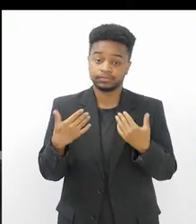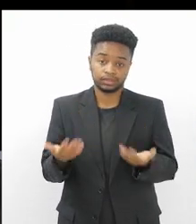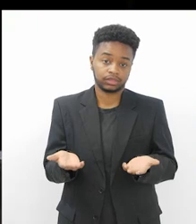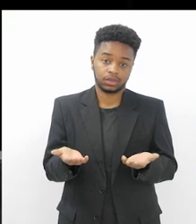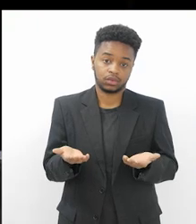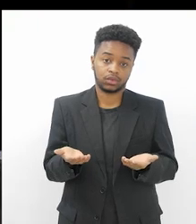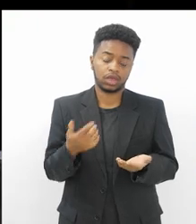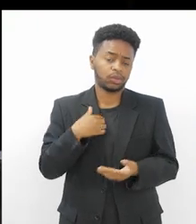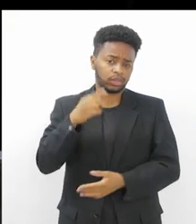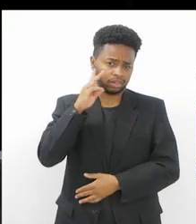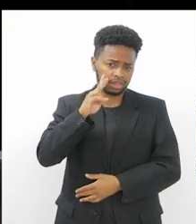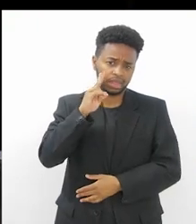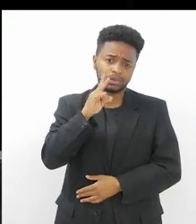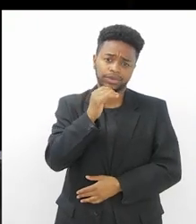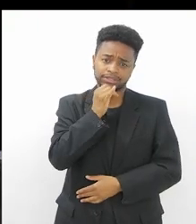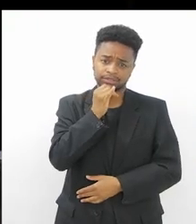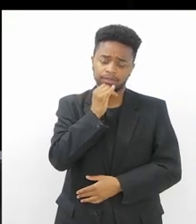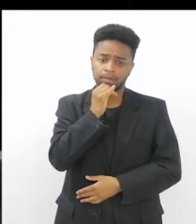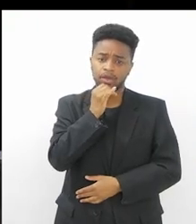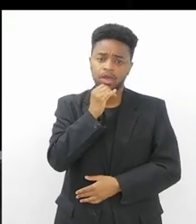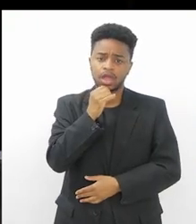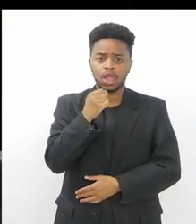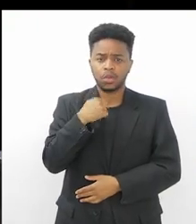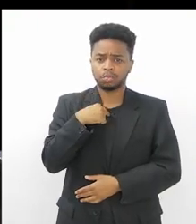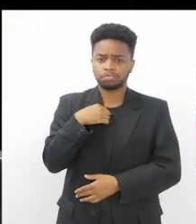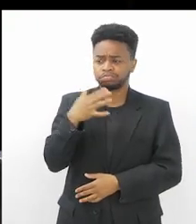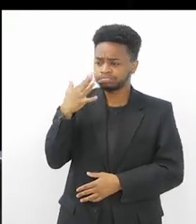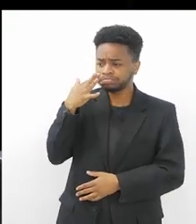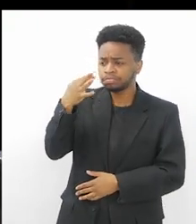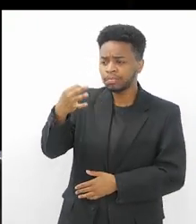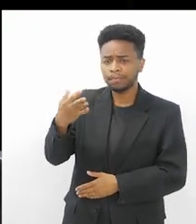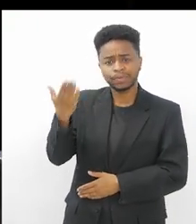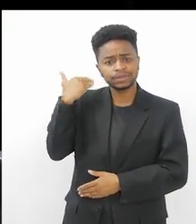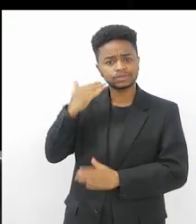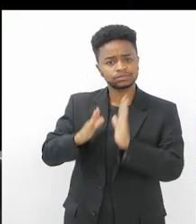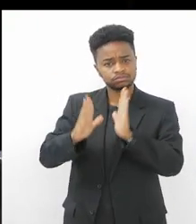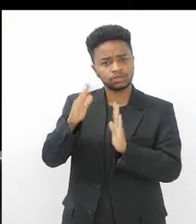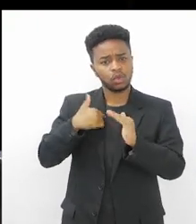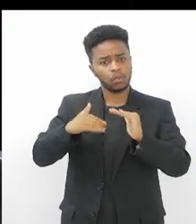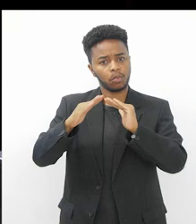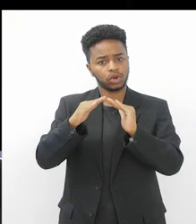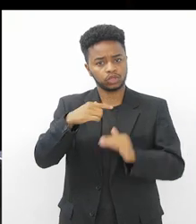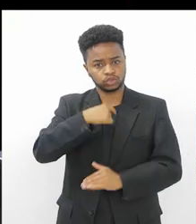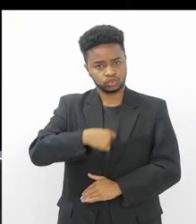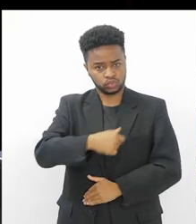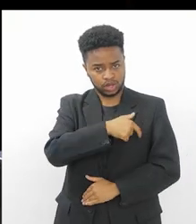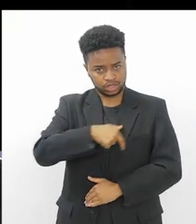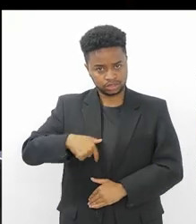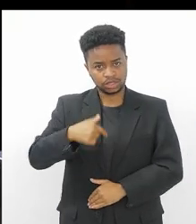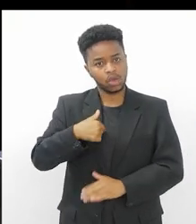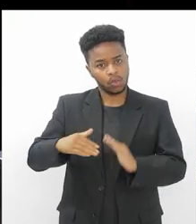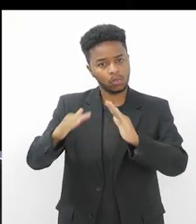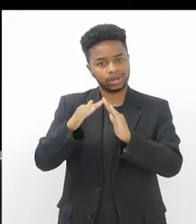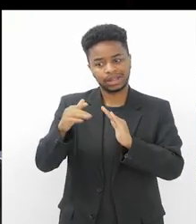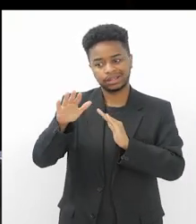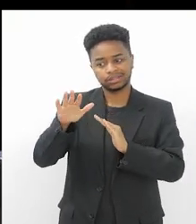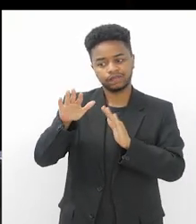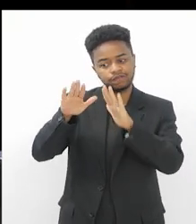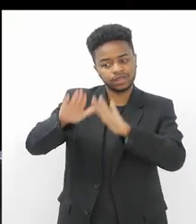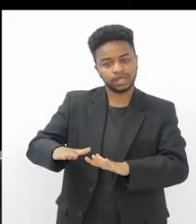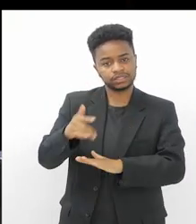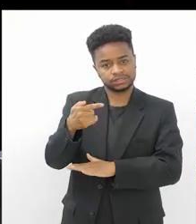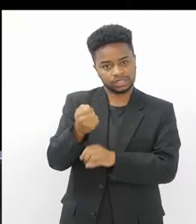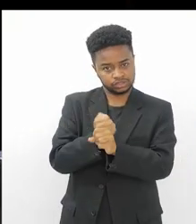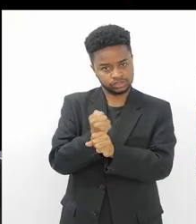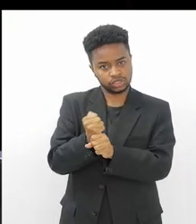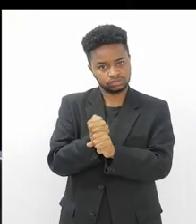contrariadas, entendeu? Então, isso, eu me lembro, por exemplo, que isso me chamou a atenção quando eu morei na Suécia. Eu morei 7 anos